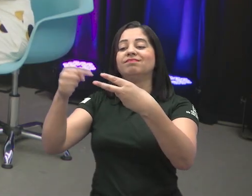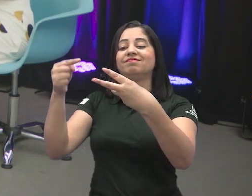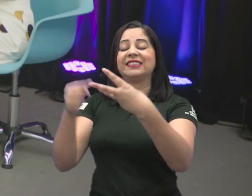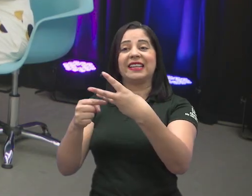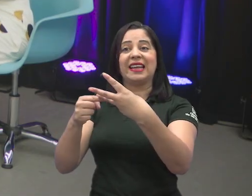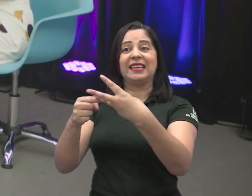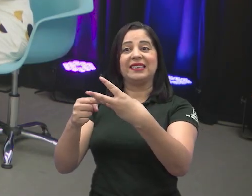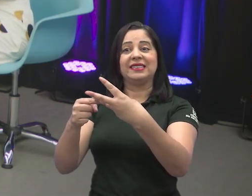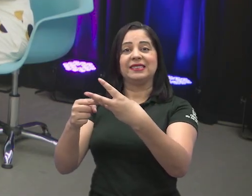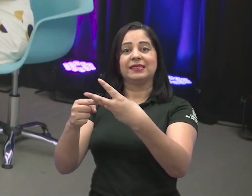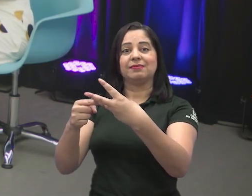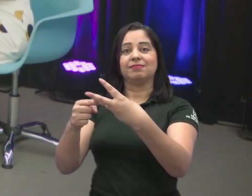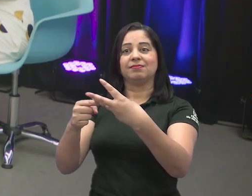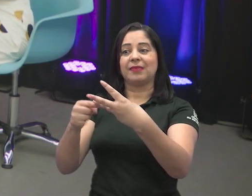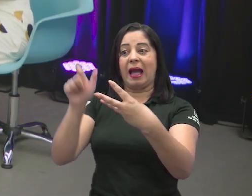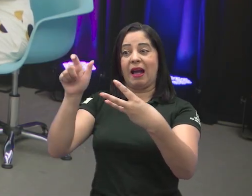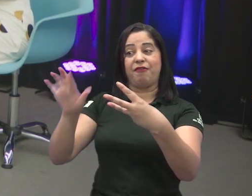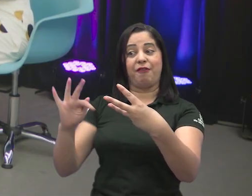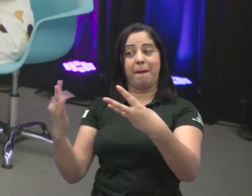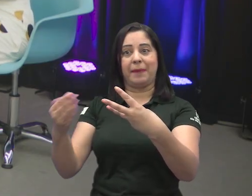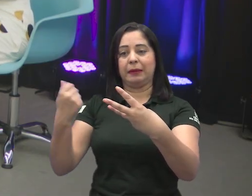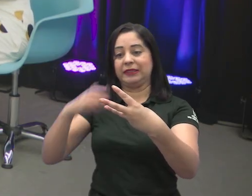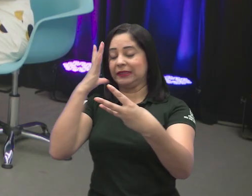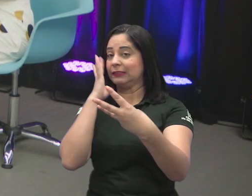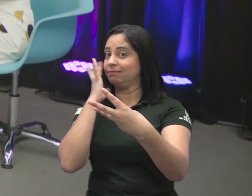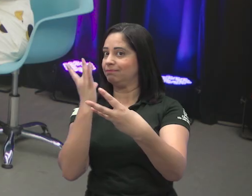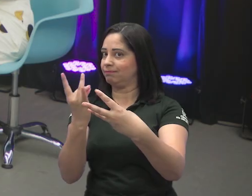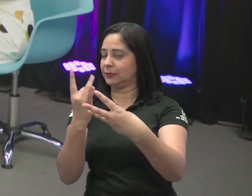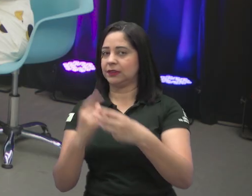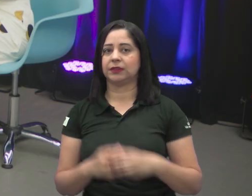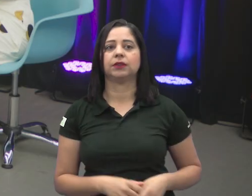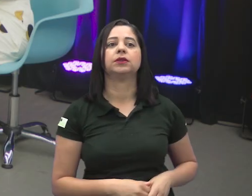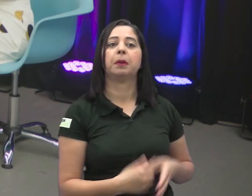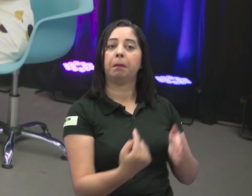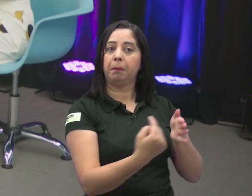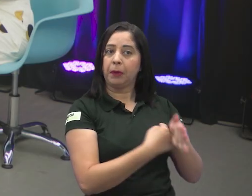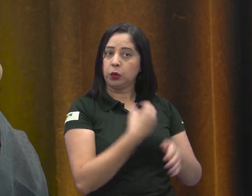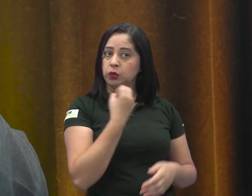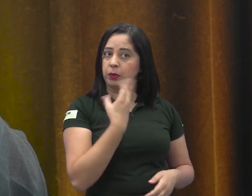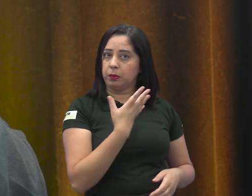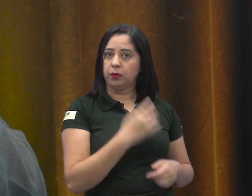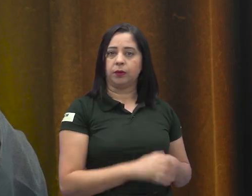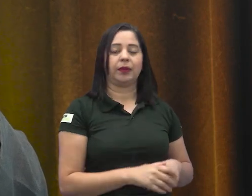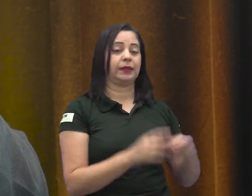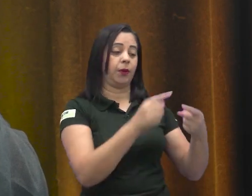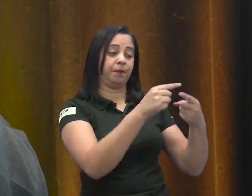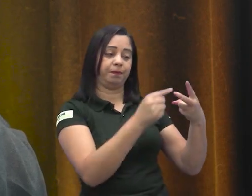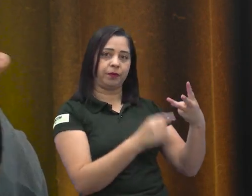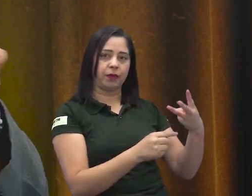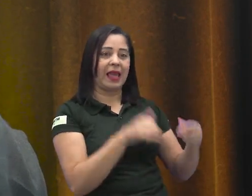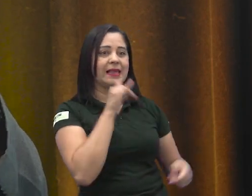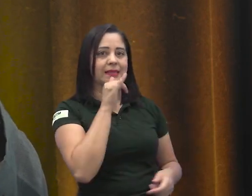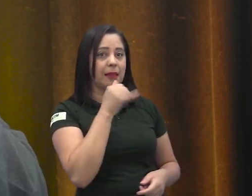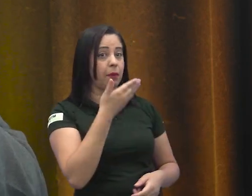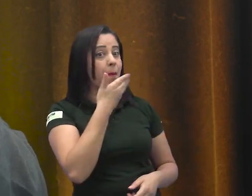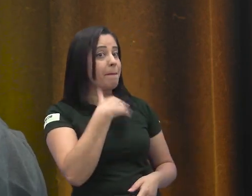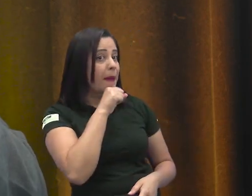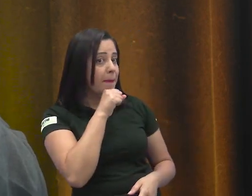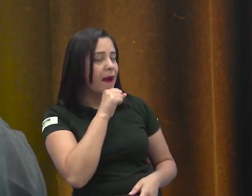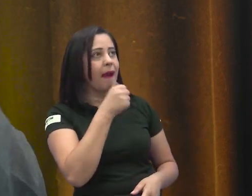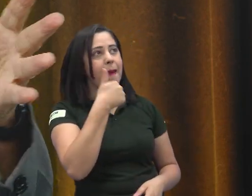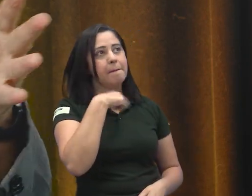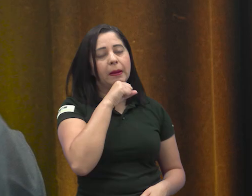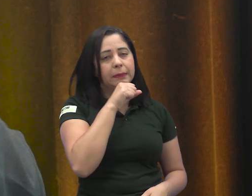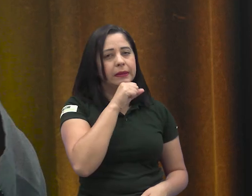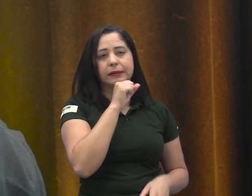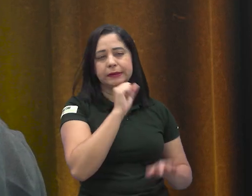podem ignorar? Muito bom, essa pergunta também é muito boa. Os sinais de alerta. Seu pai, sua mãe, o